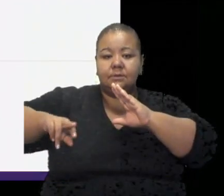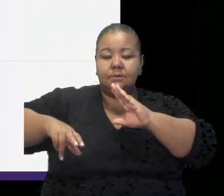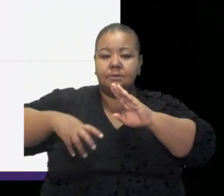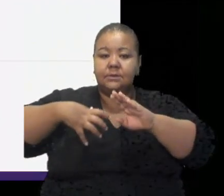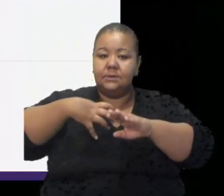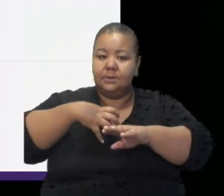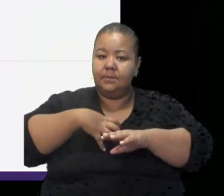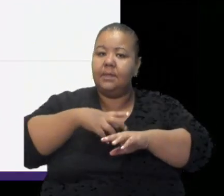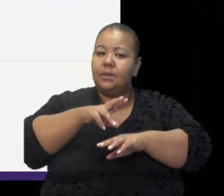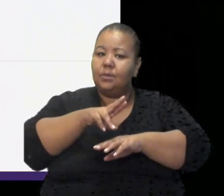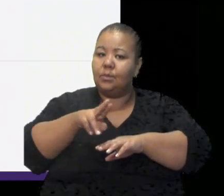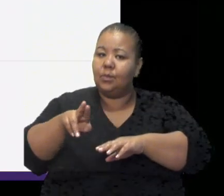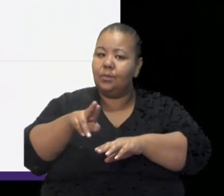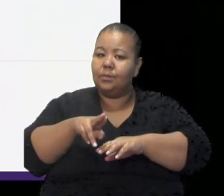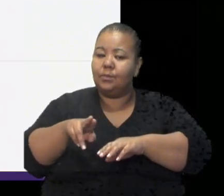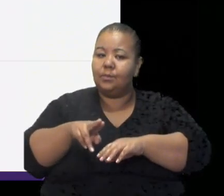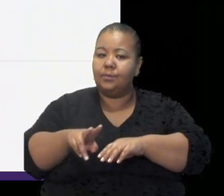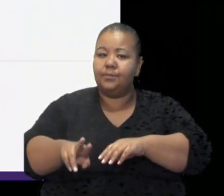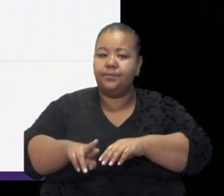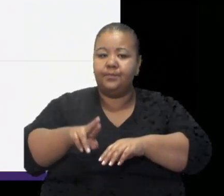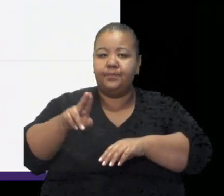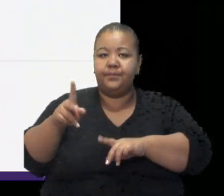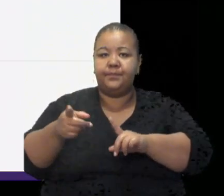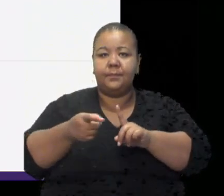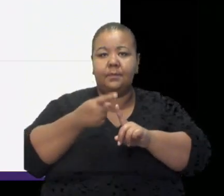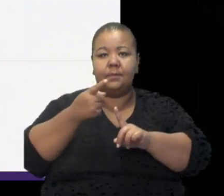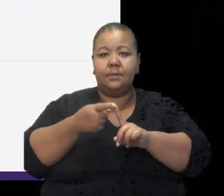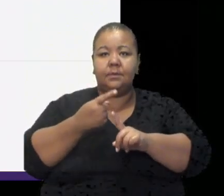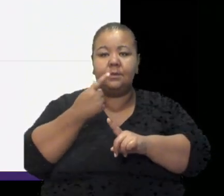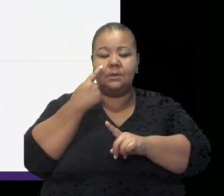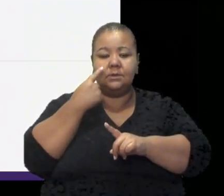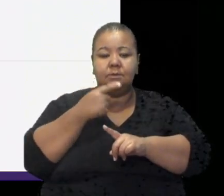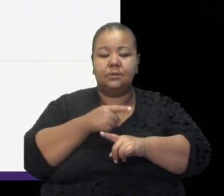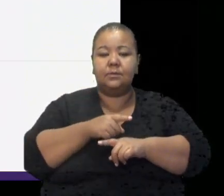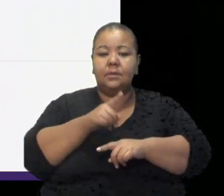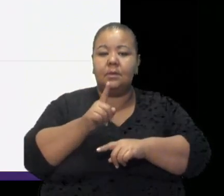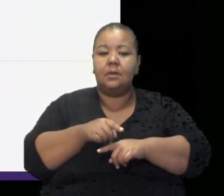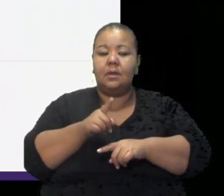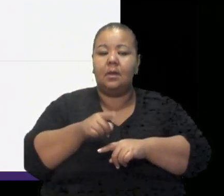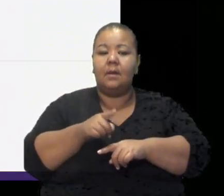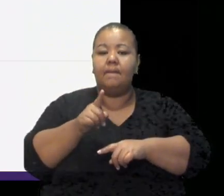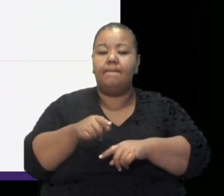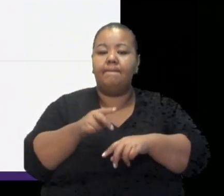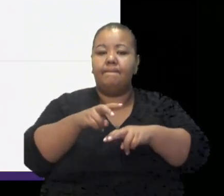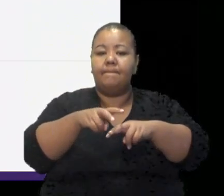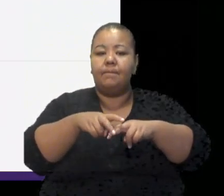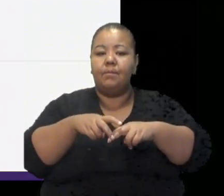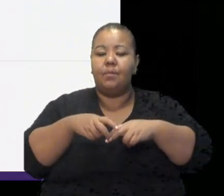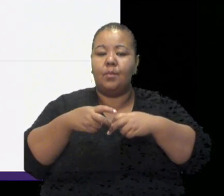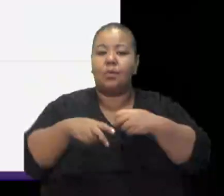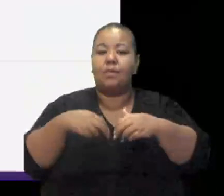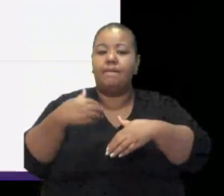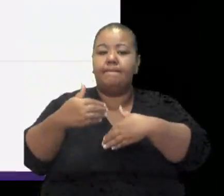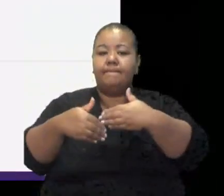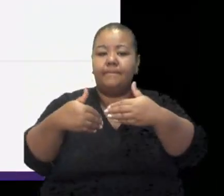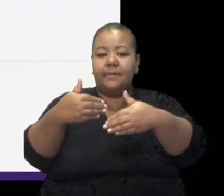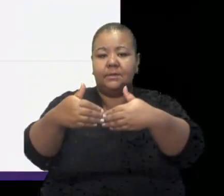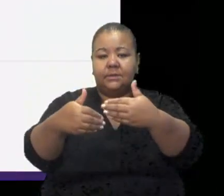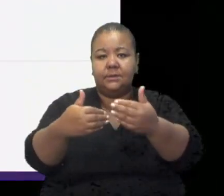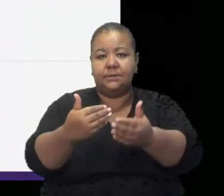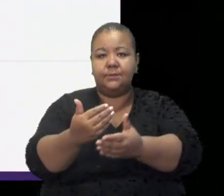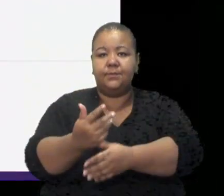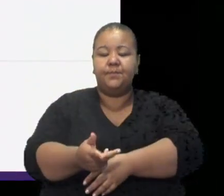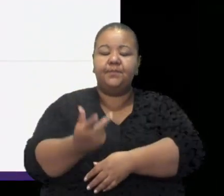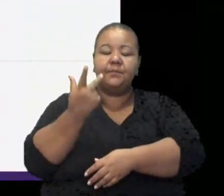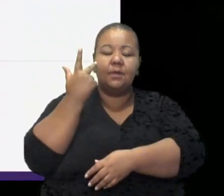tipologia diferente. Então, o primeiro aqui que a gente vai trabalhar é o tipo de layout por processo, né?